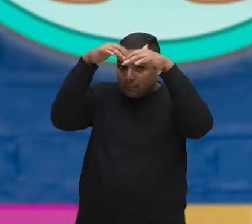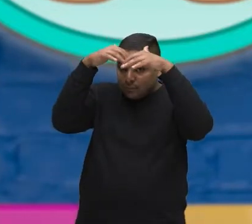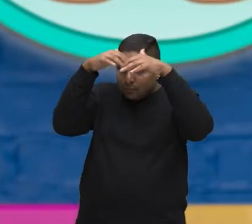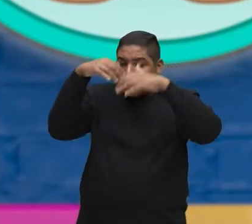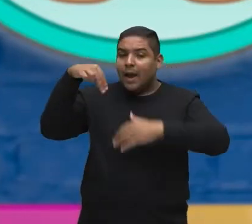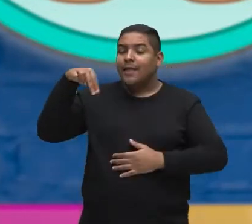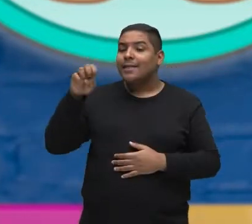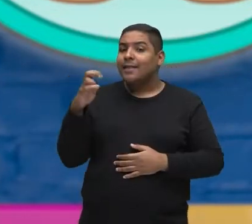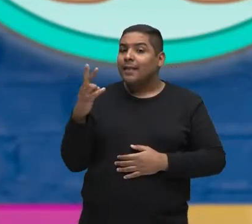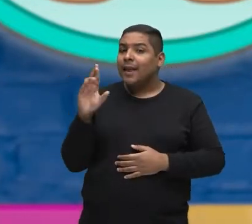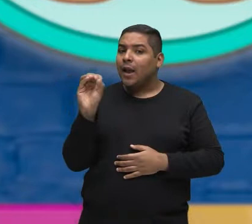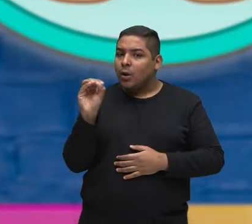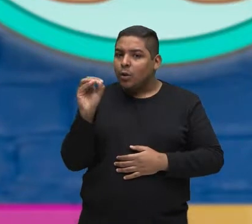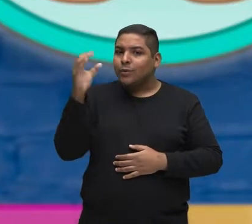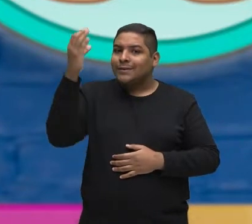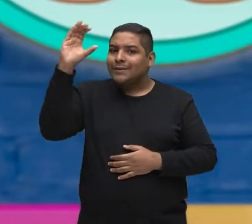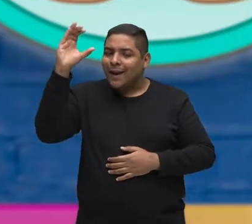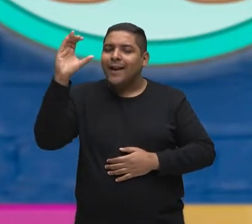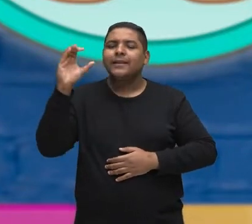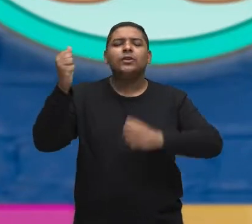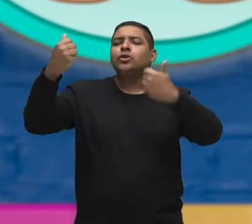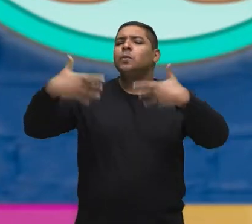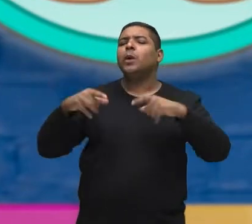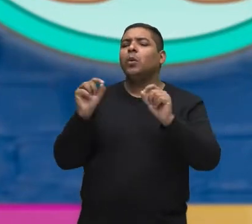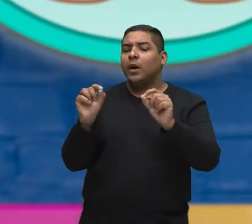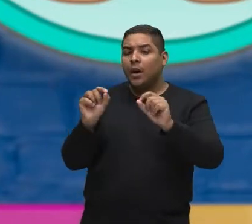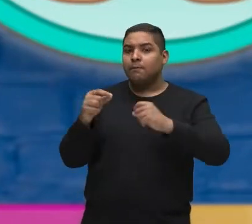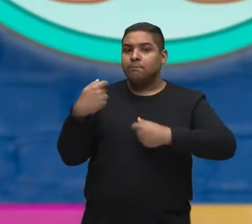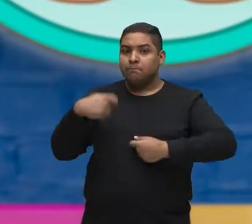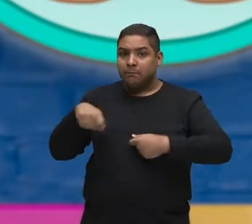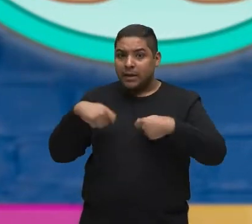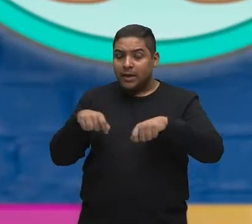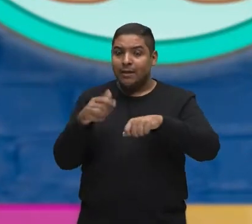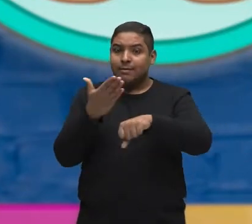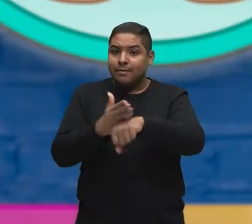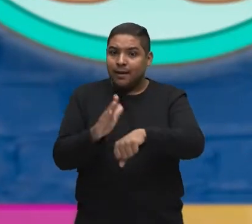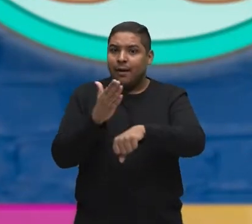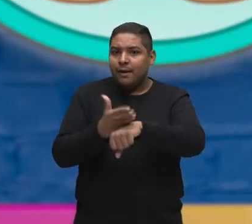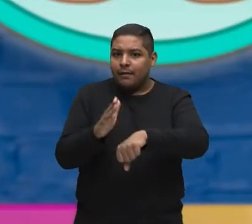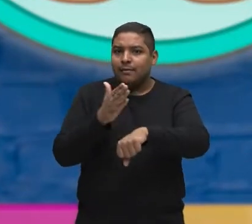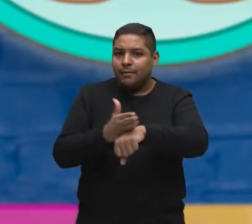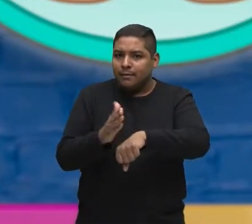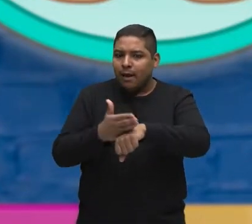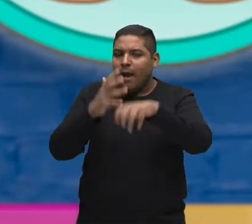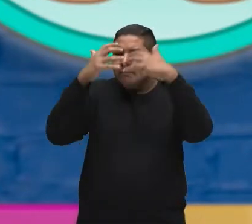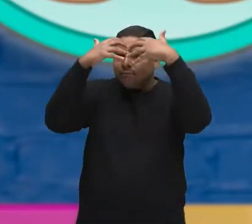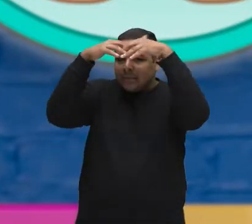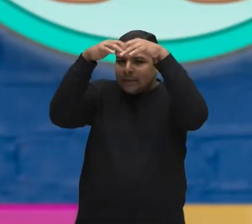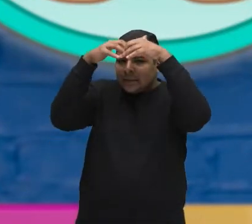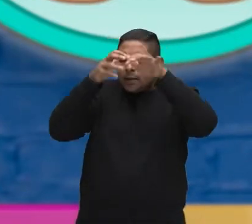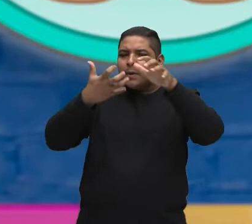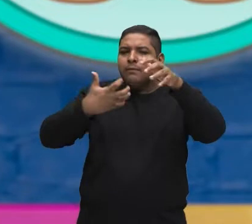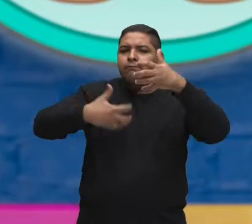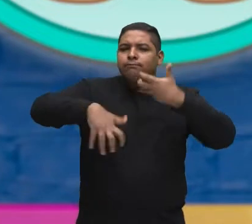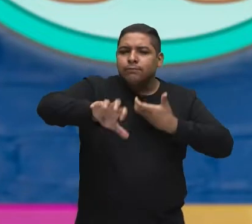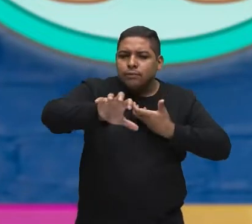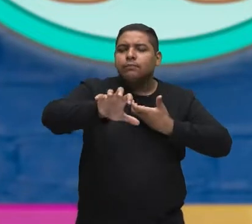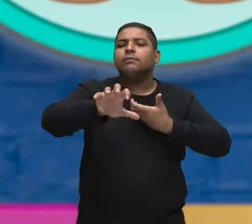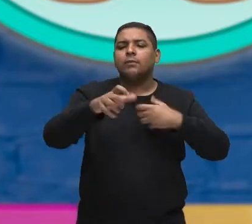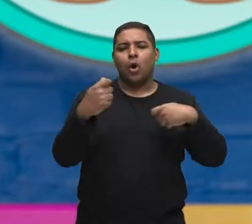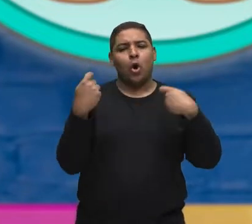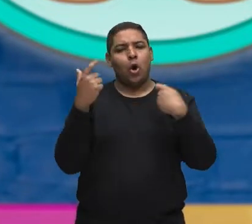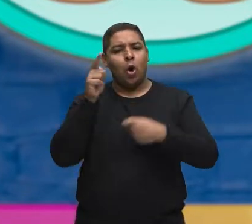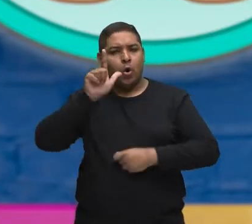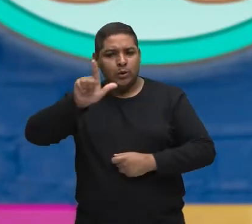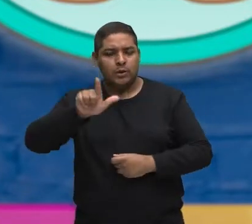já vem dizendo que nós devemos exercitar o nosso cérebro para ser empáticos. Então, pensando